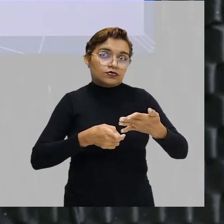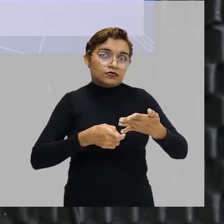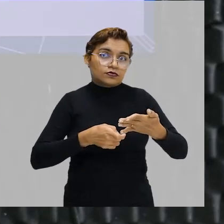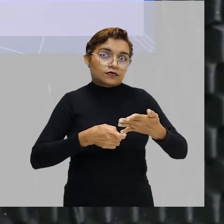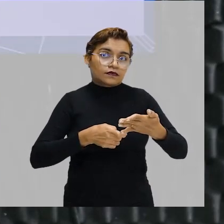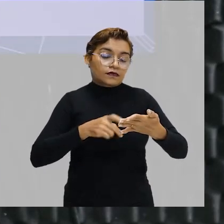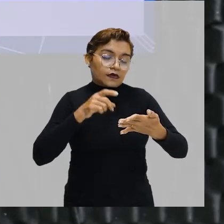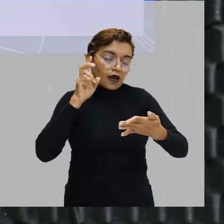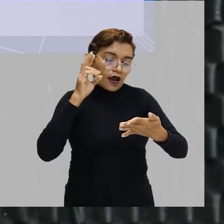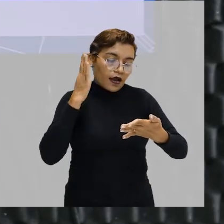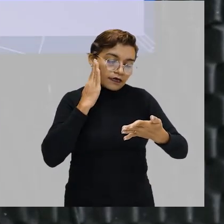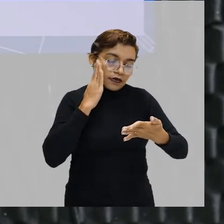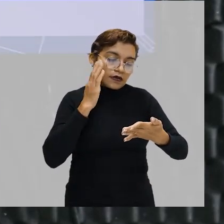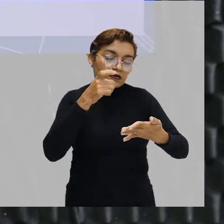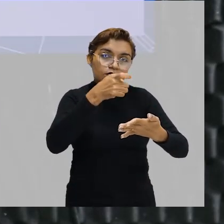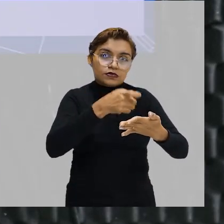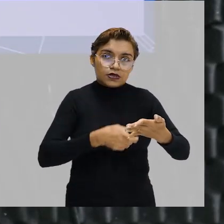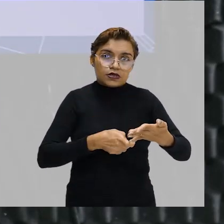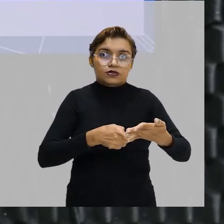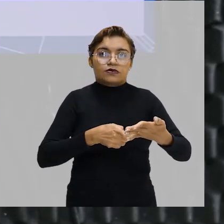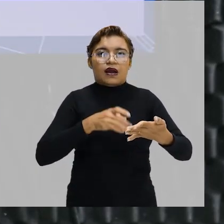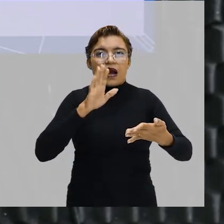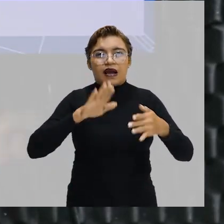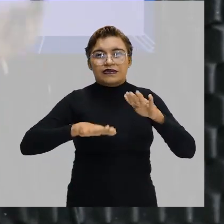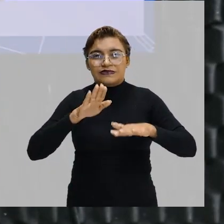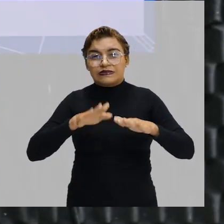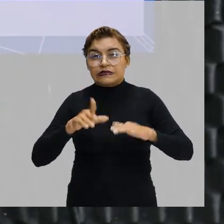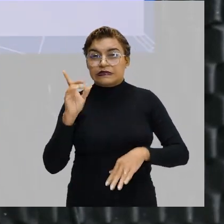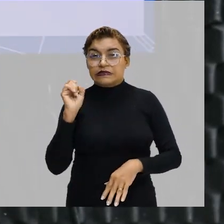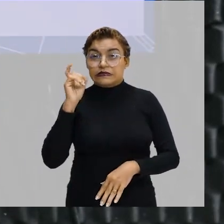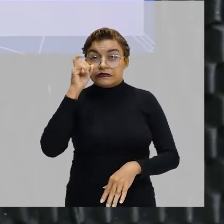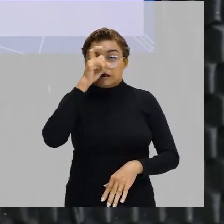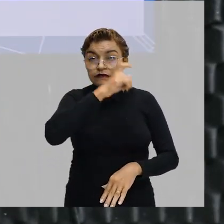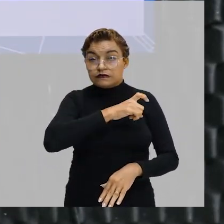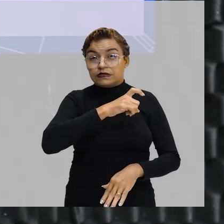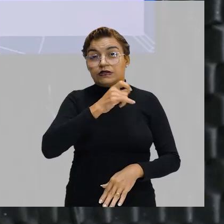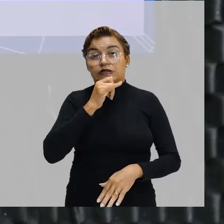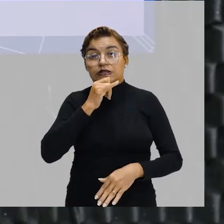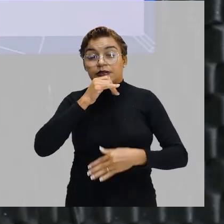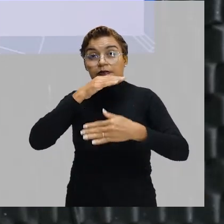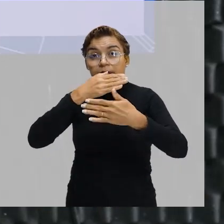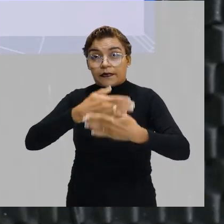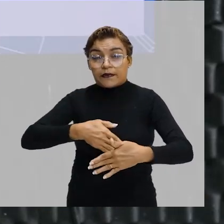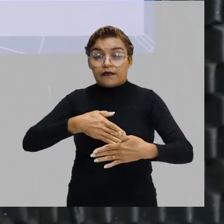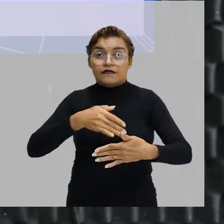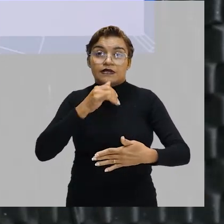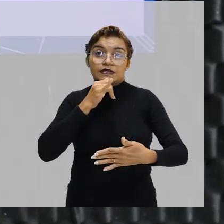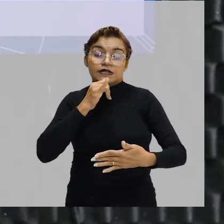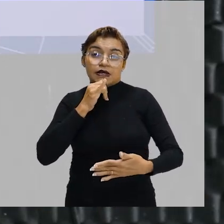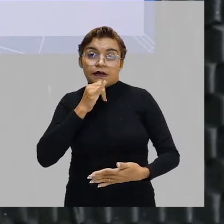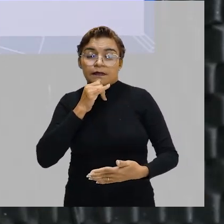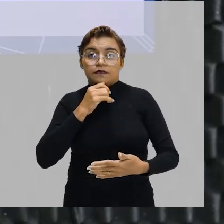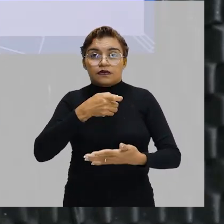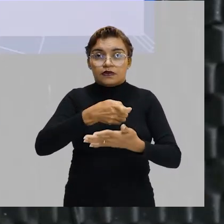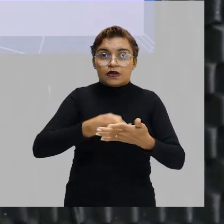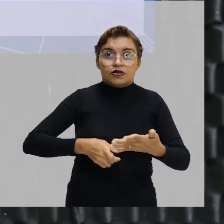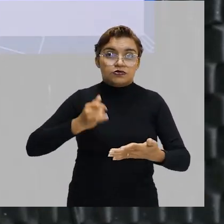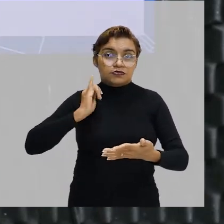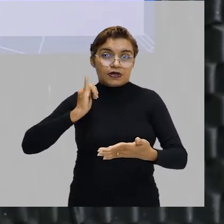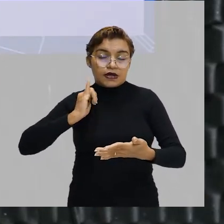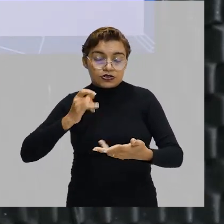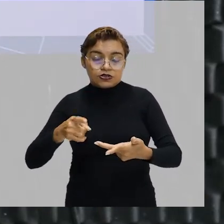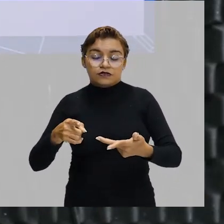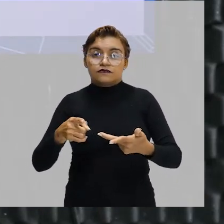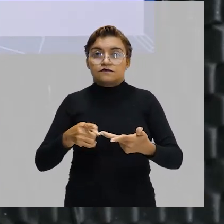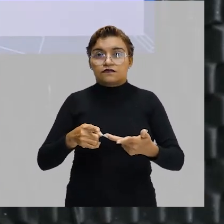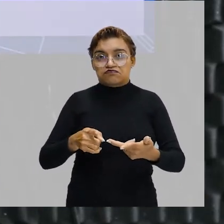uma pedra no sapato de muitos candidatos em concurso público, tá? Textos narrativos, textos dissertativos. A